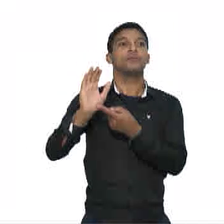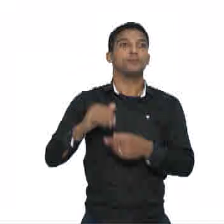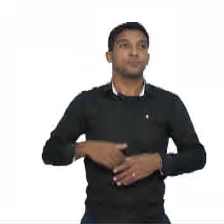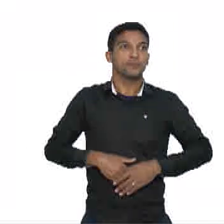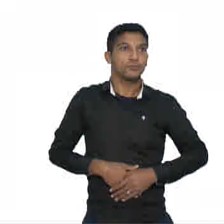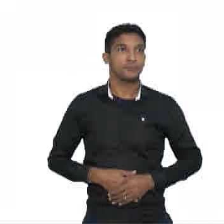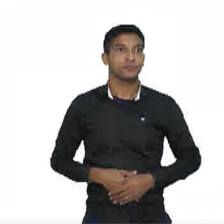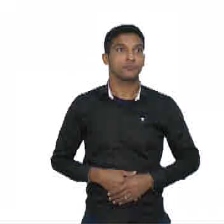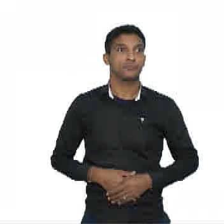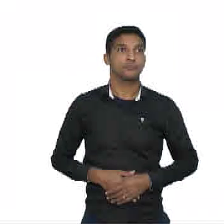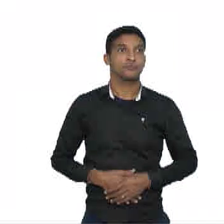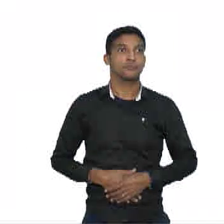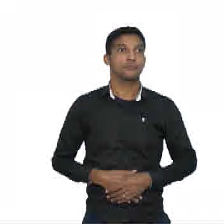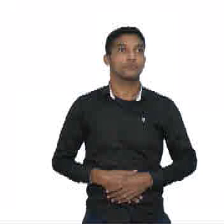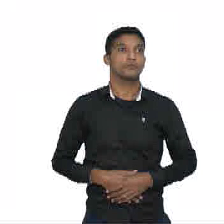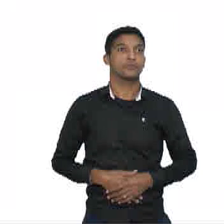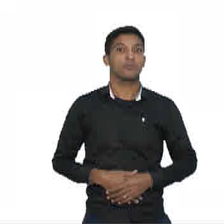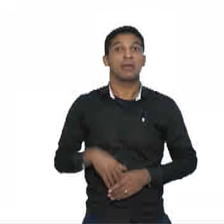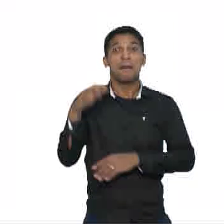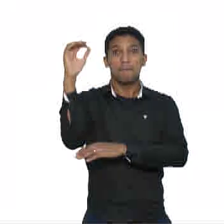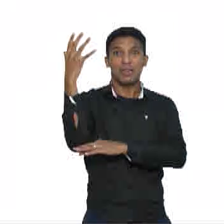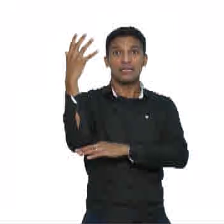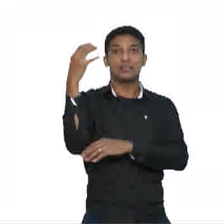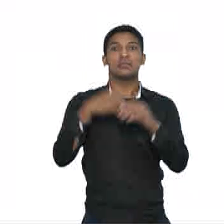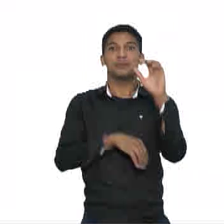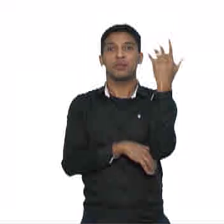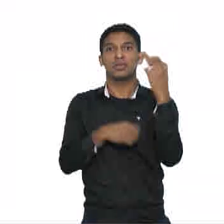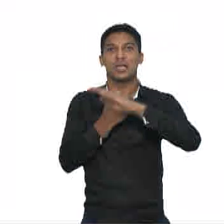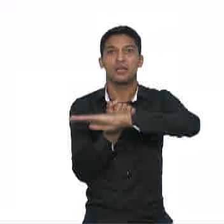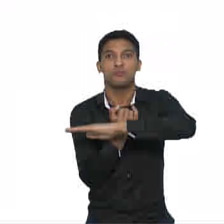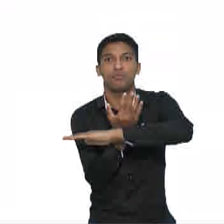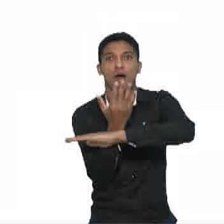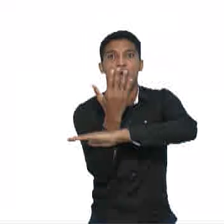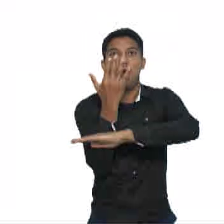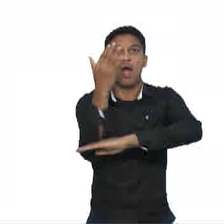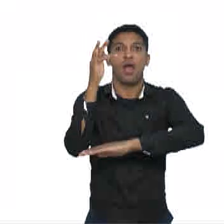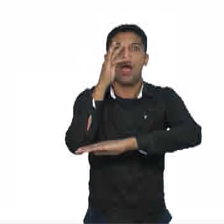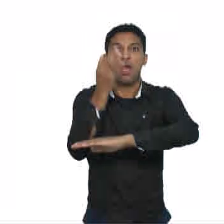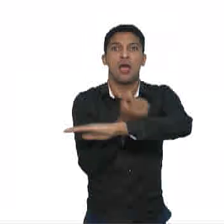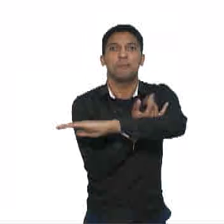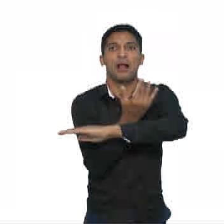humano, pois é um processo que envolve mudanças